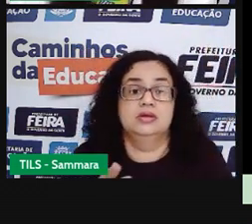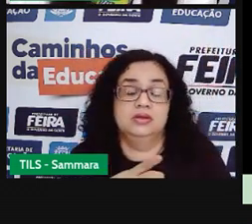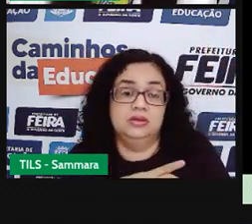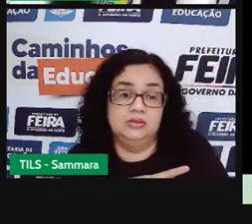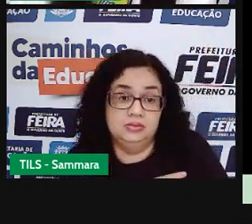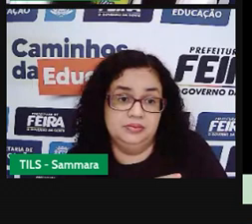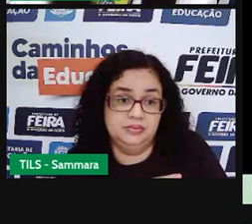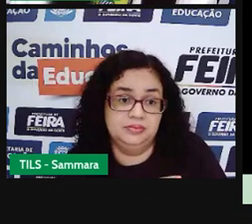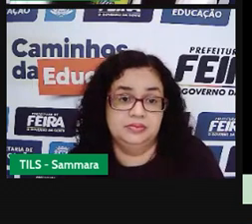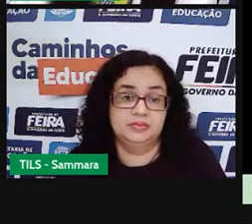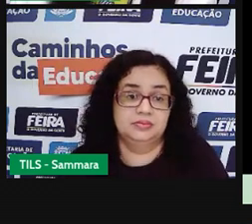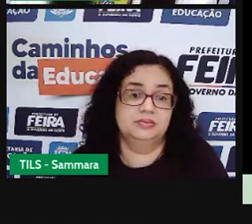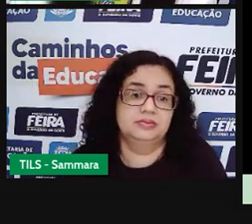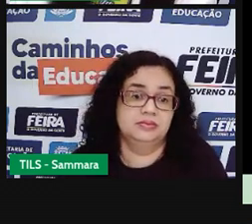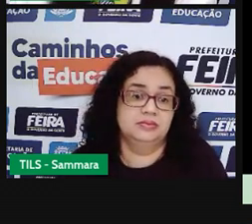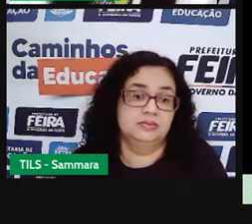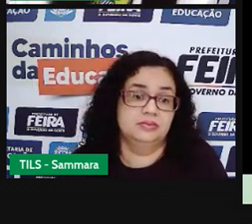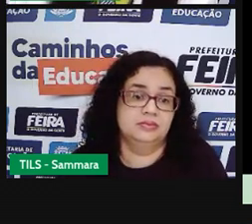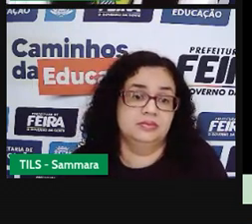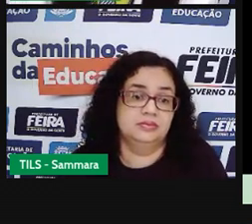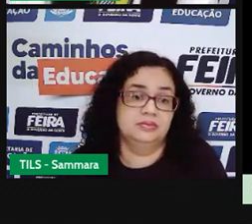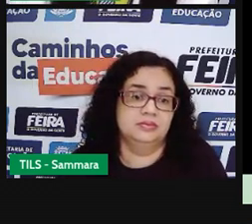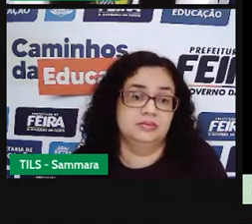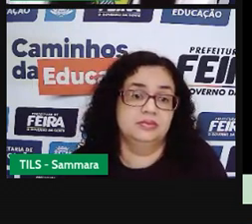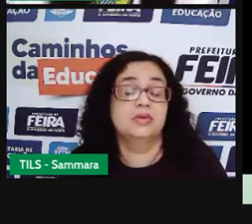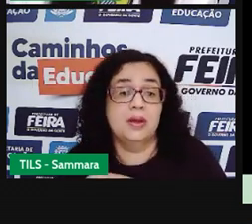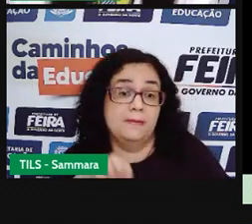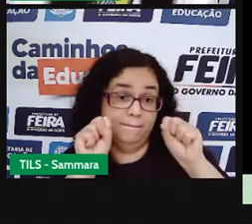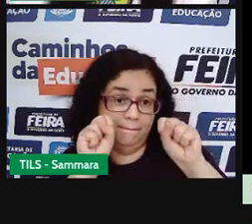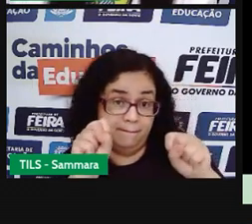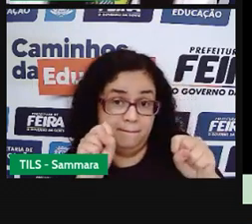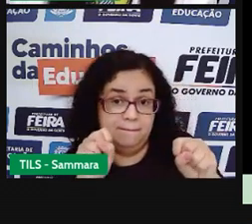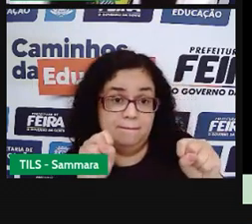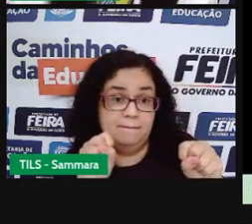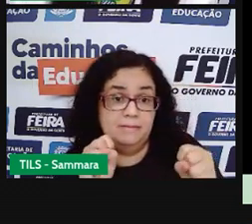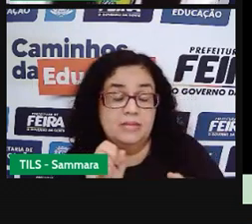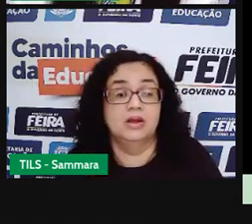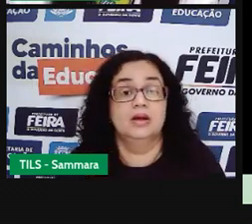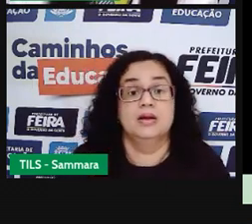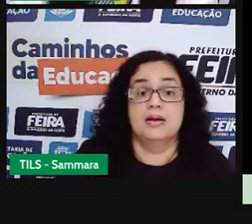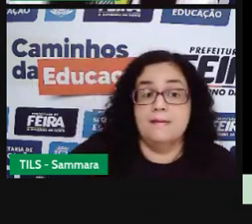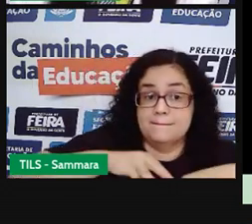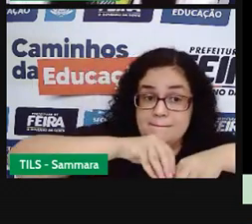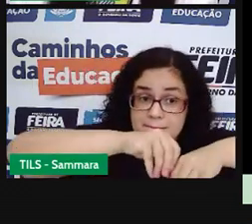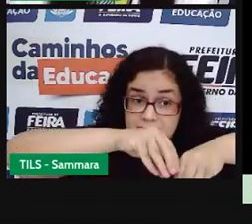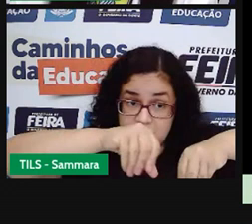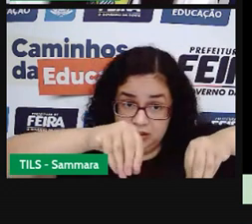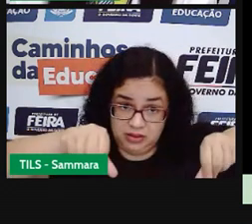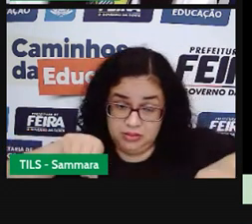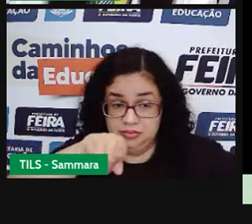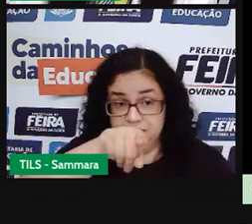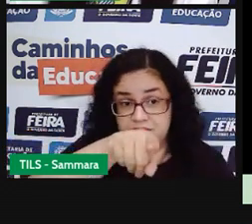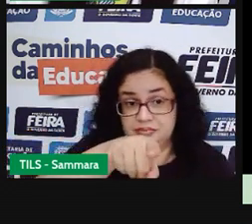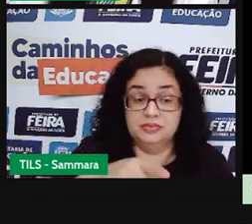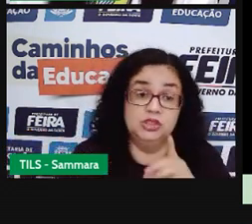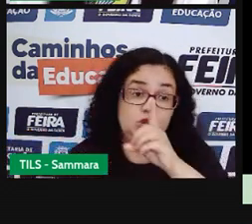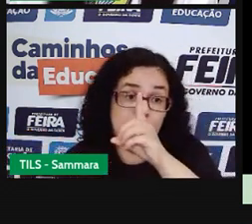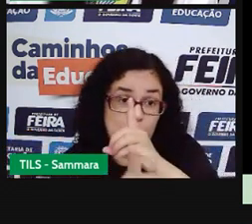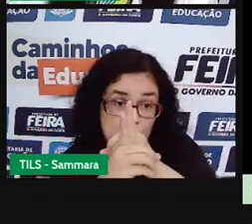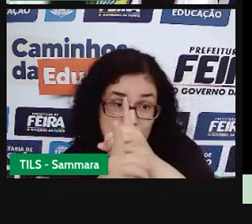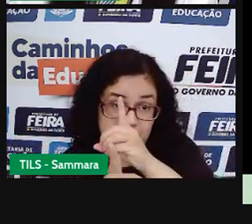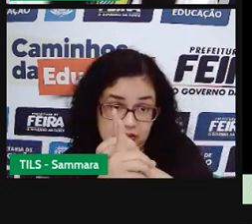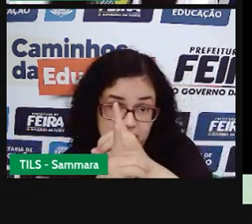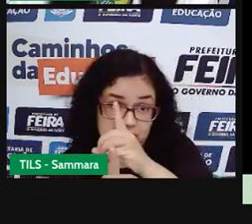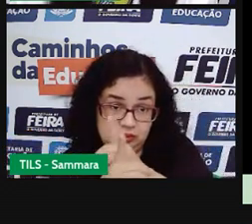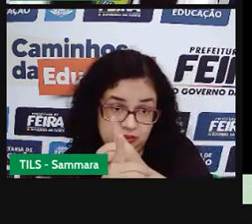no dia de são retirados né eles vem eles podem ser de origem mineral normalmente encontrados